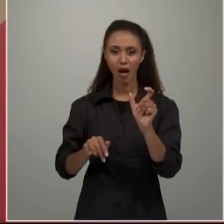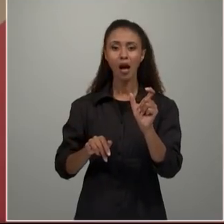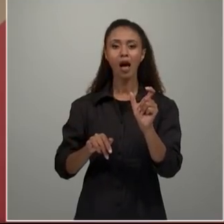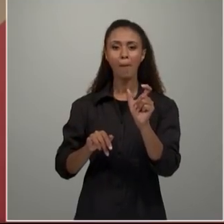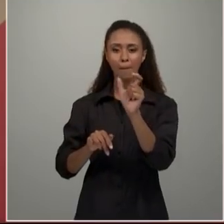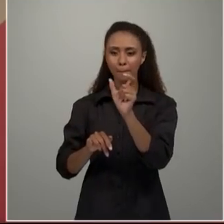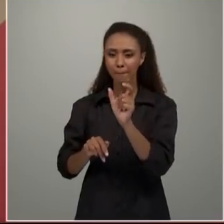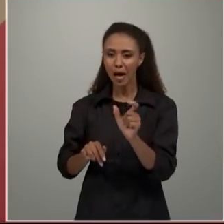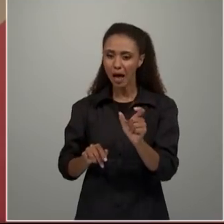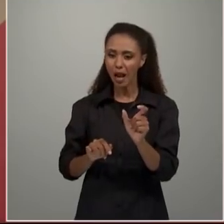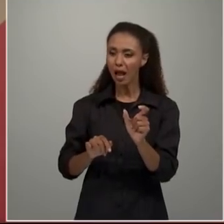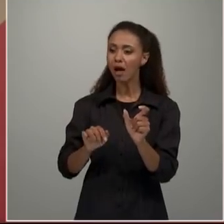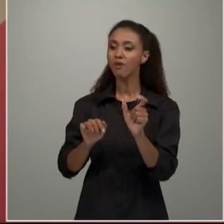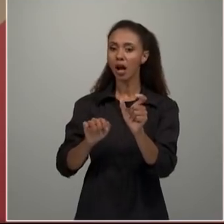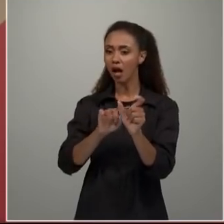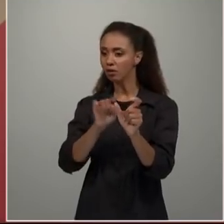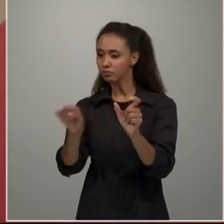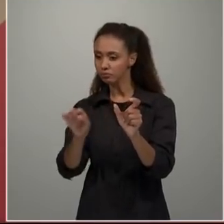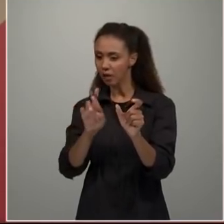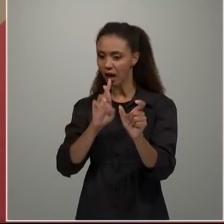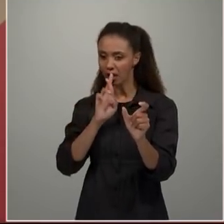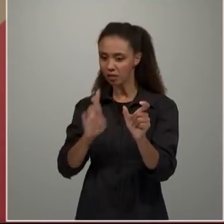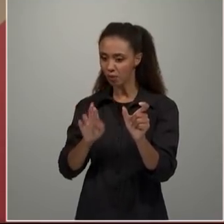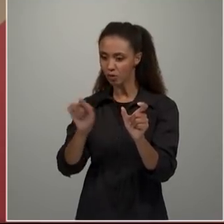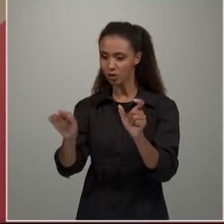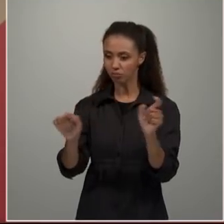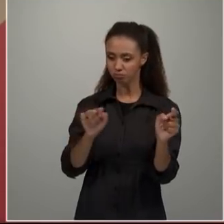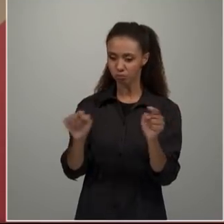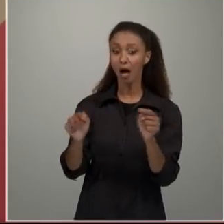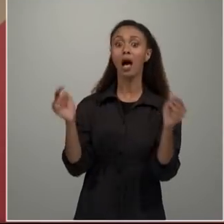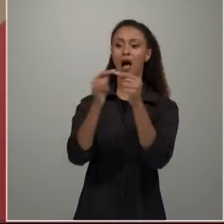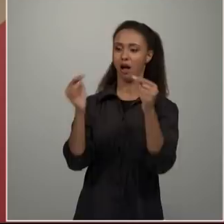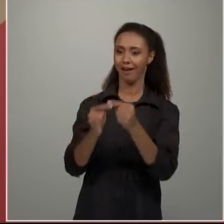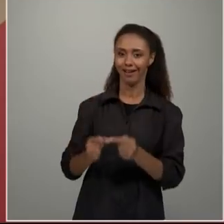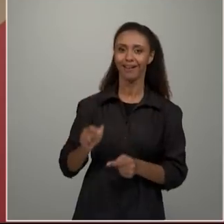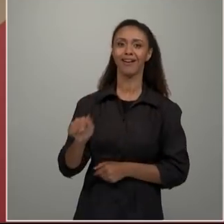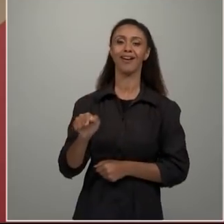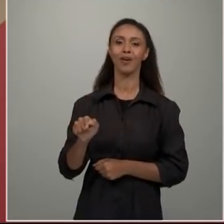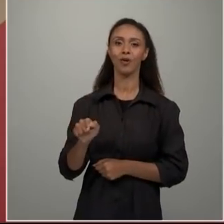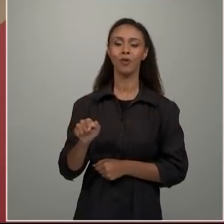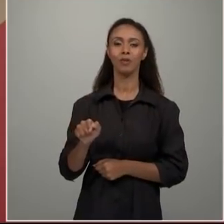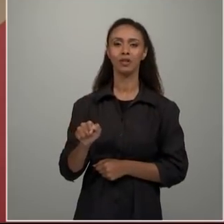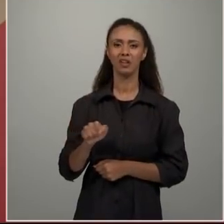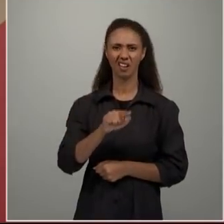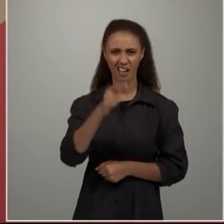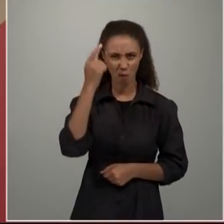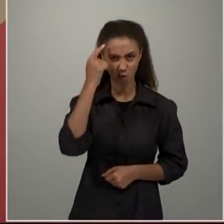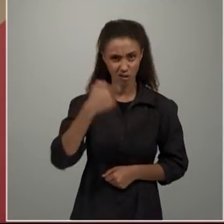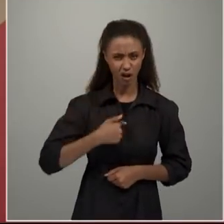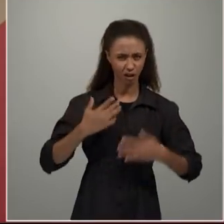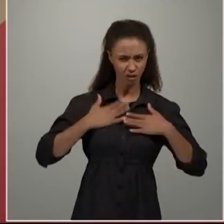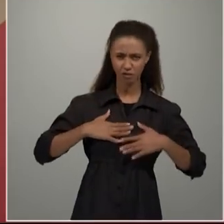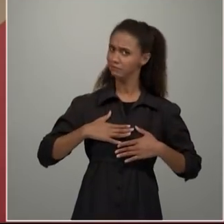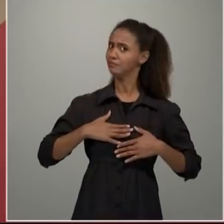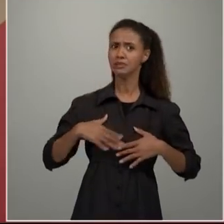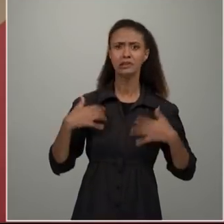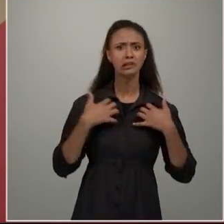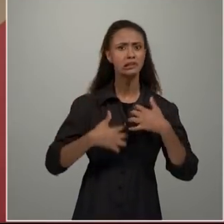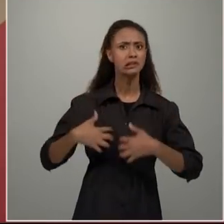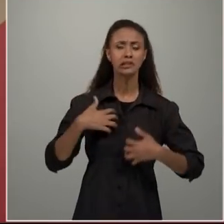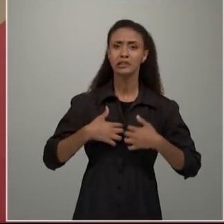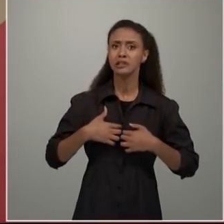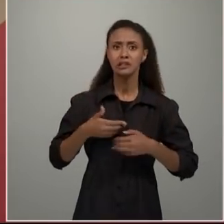a23 e assim o localizem falei tá bom agora foca de novo falou pra mim vocês acham que eu estava tranquila tava morrendo de medo que eu não podia